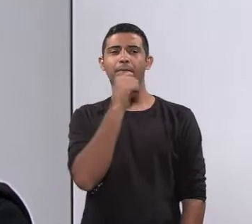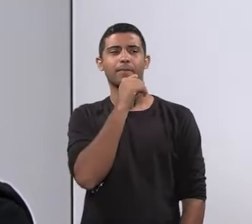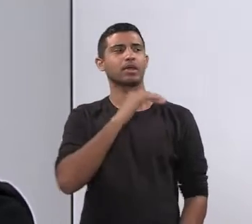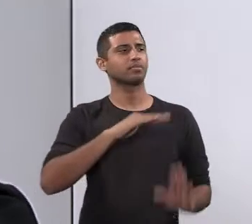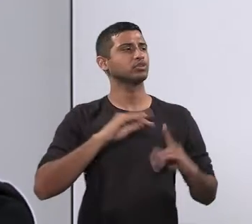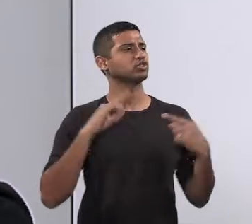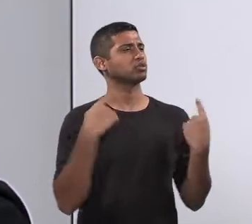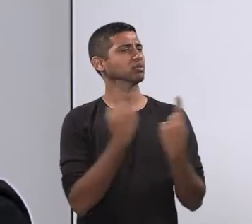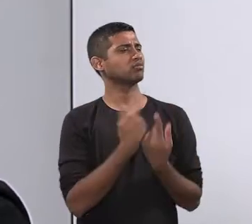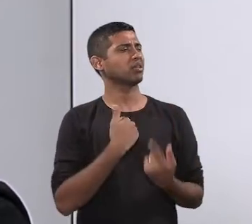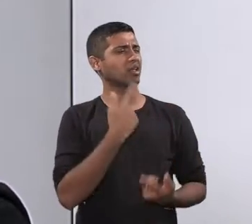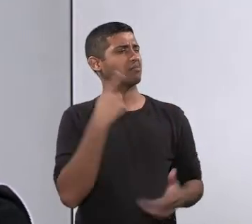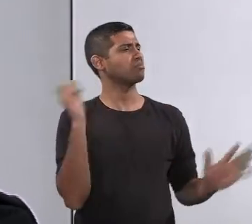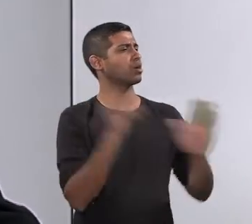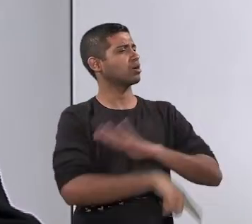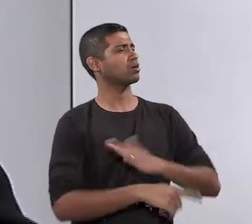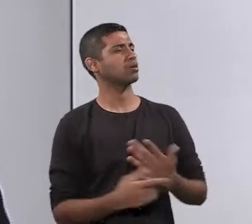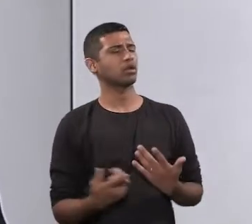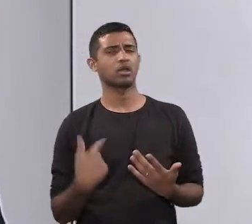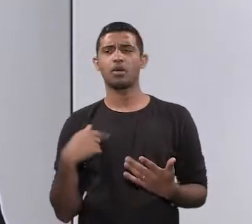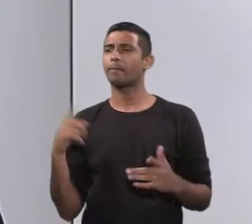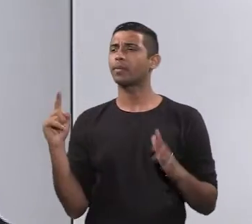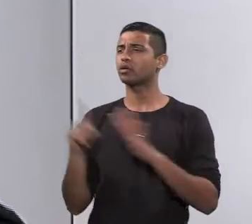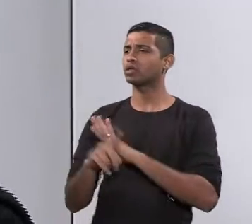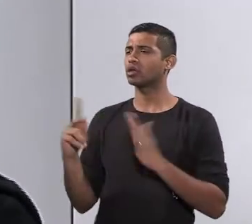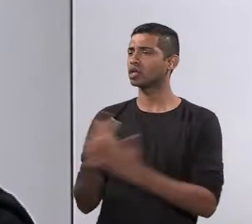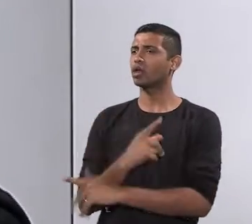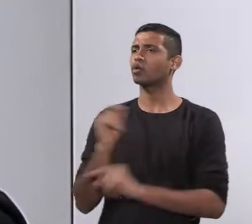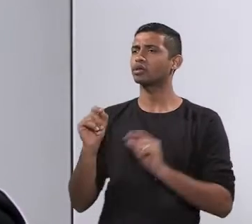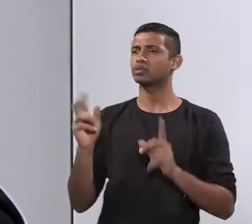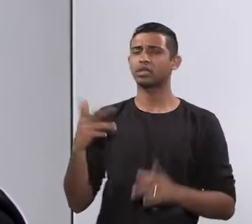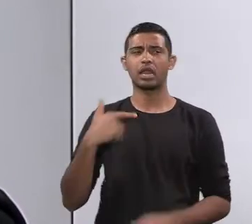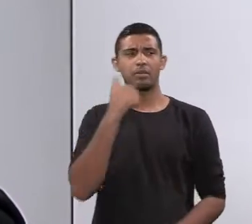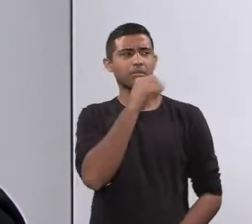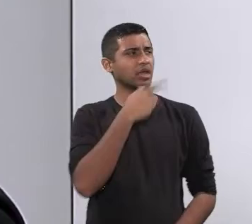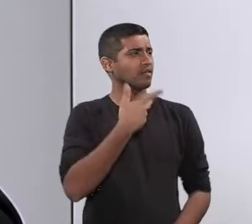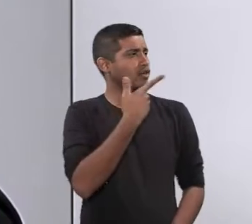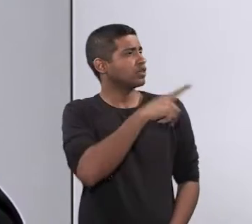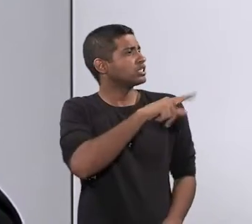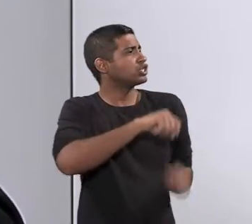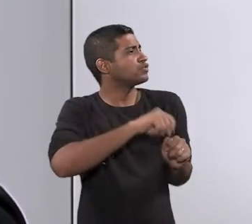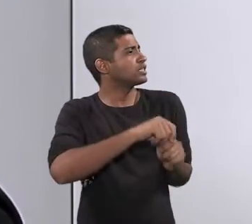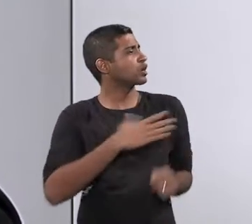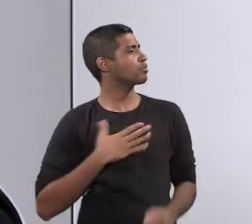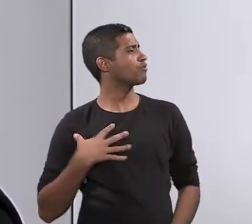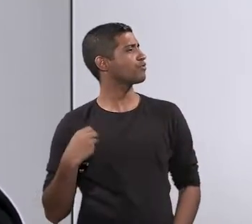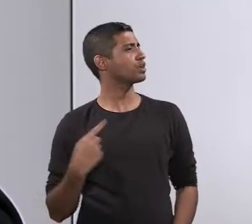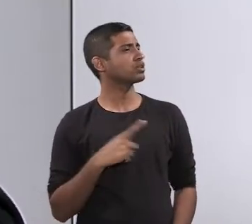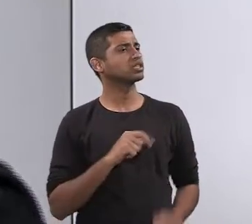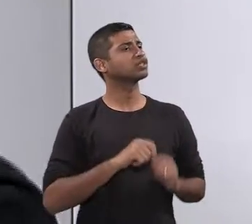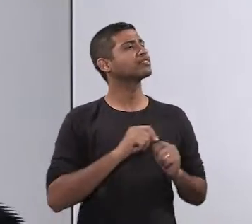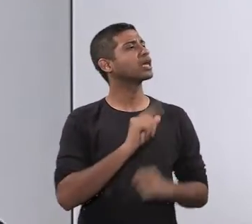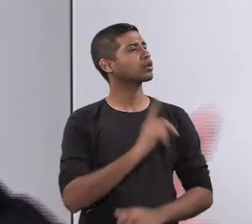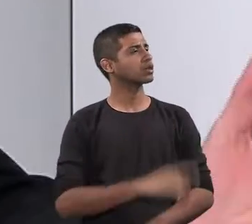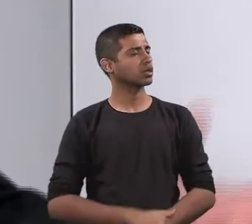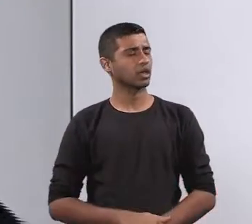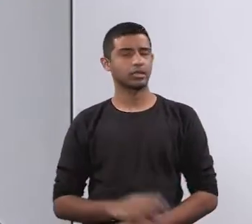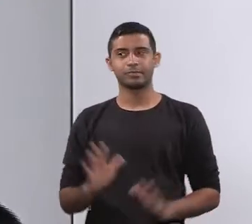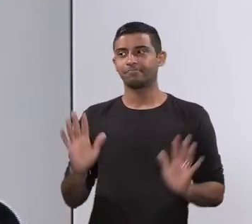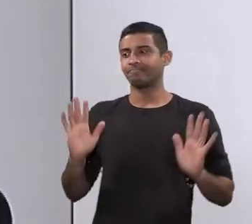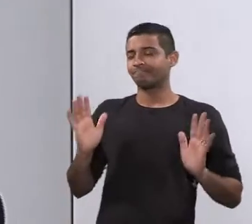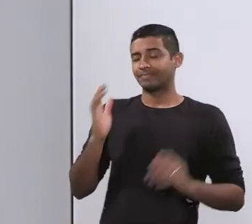reunião e veio me questionar. Eu falei, que aconteceu alguma coisa? Ela falou, o que vocês fizeram com meu filho? Eu falei,